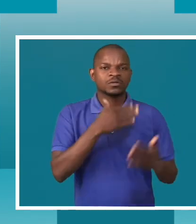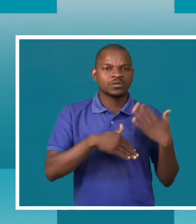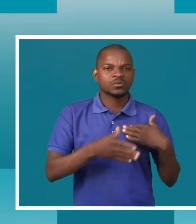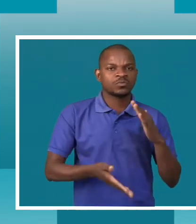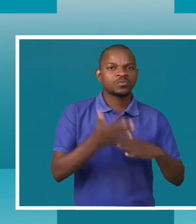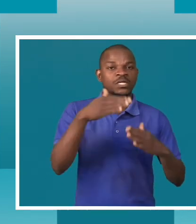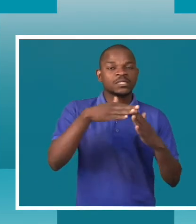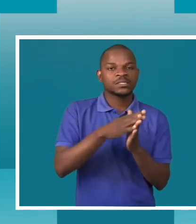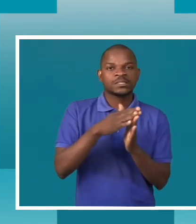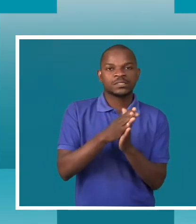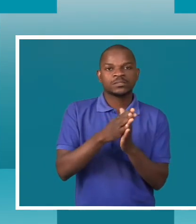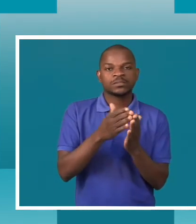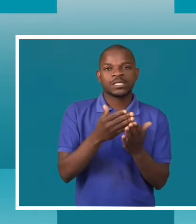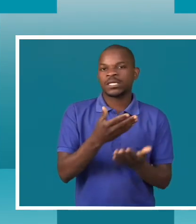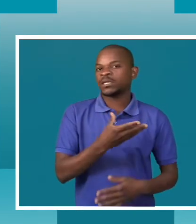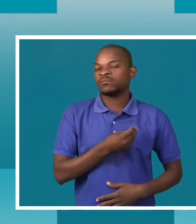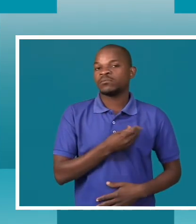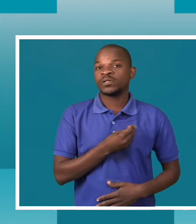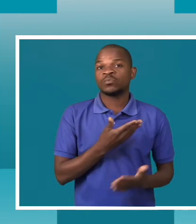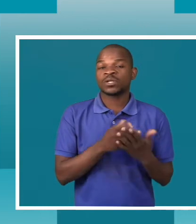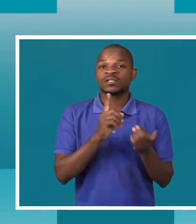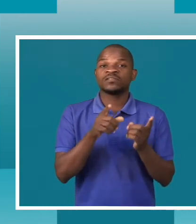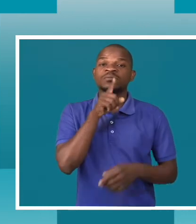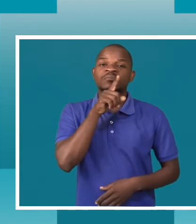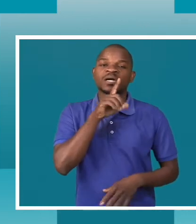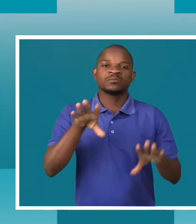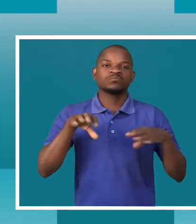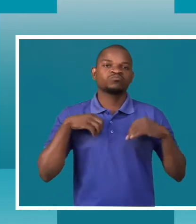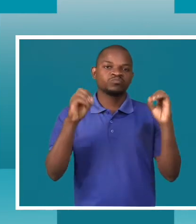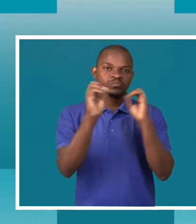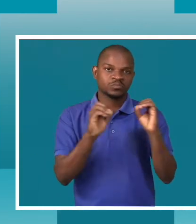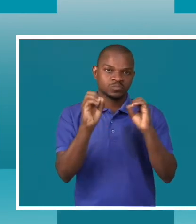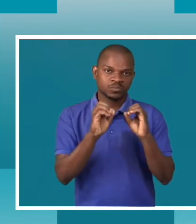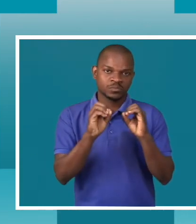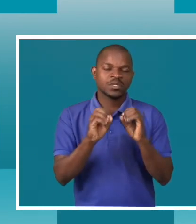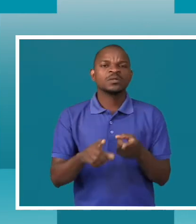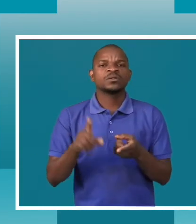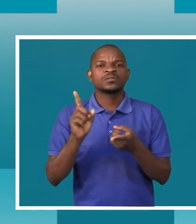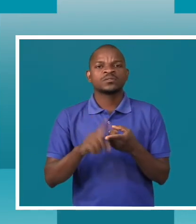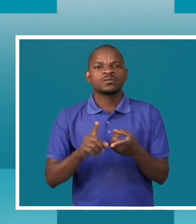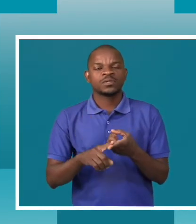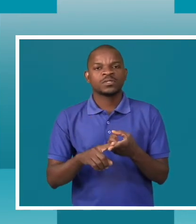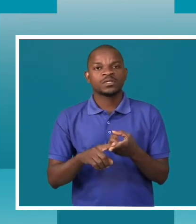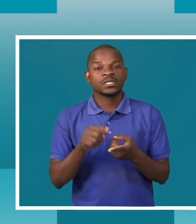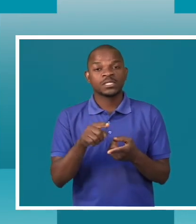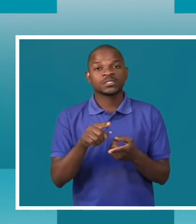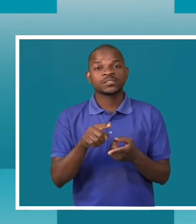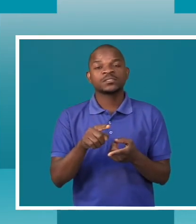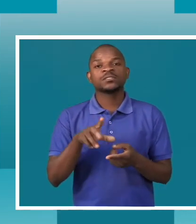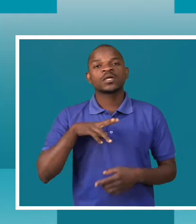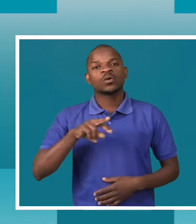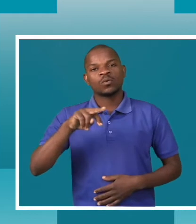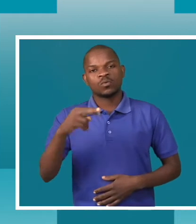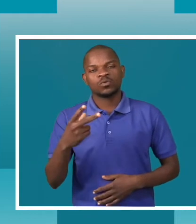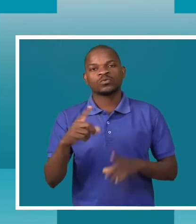uma negação do próprio pai. E não só, não é? Não só isso. Os próprios